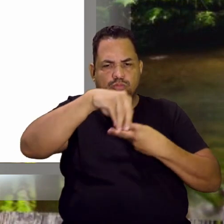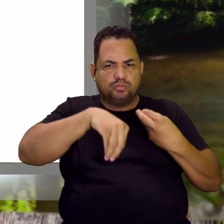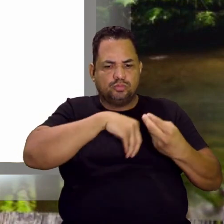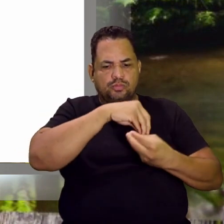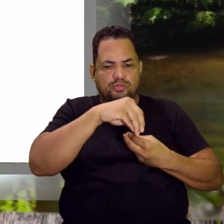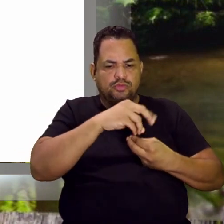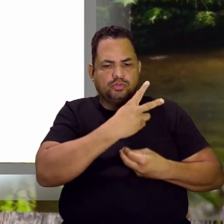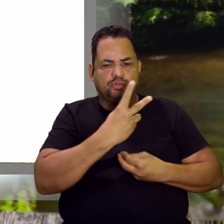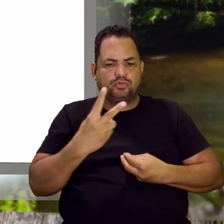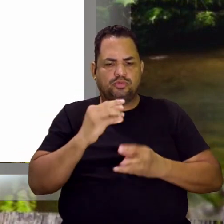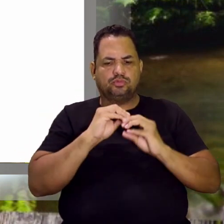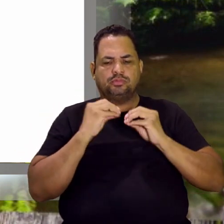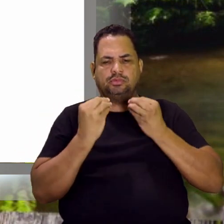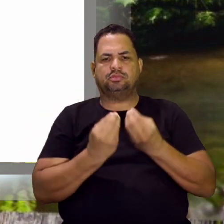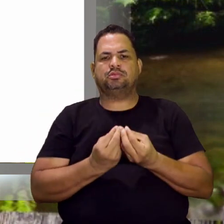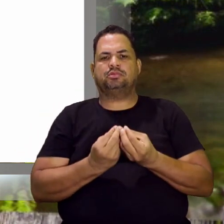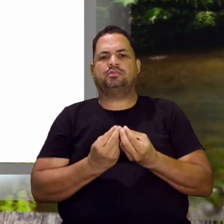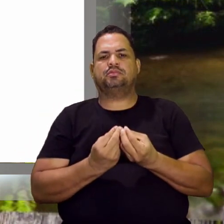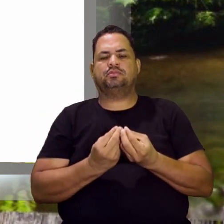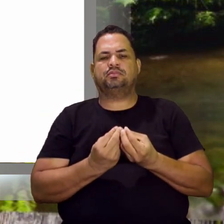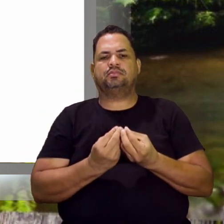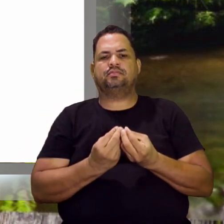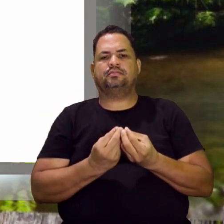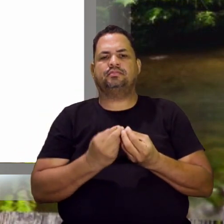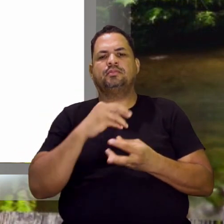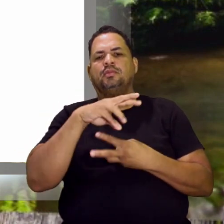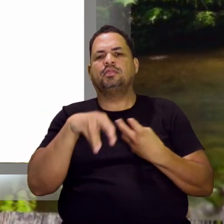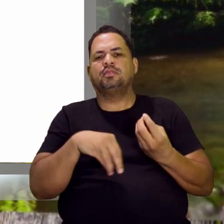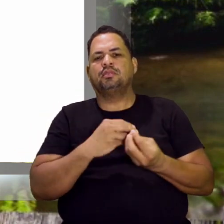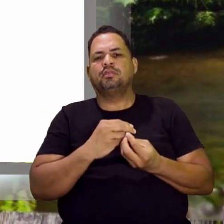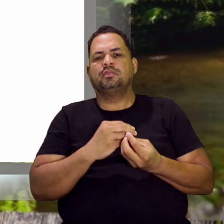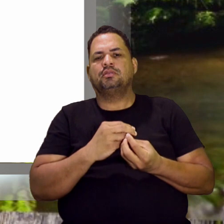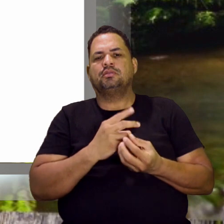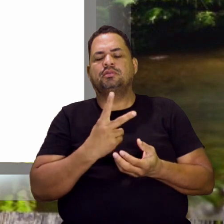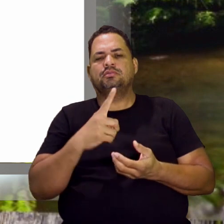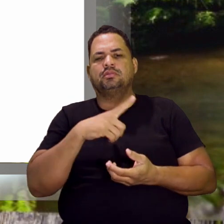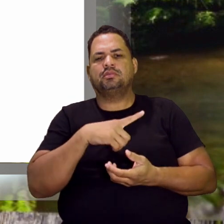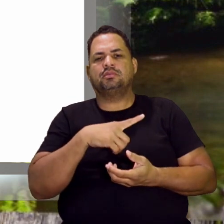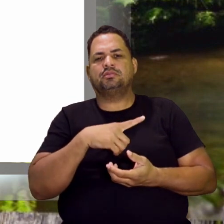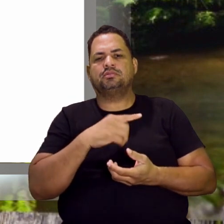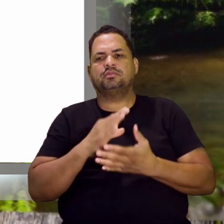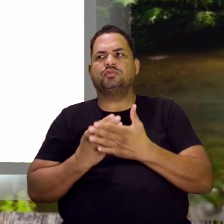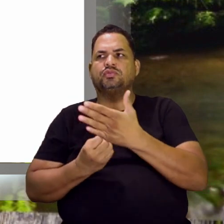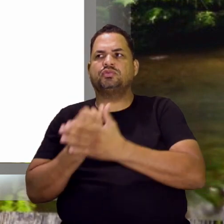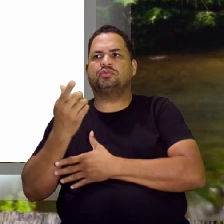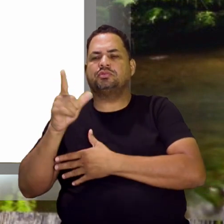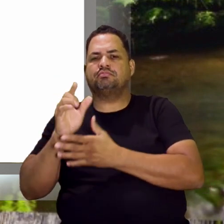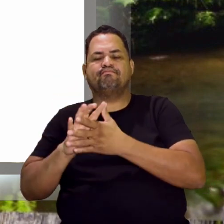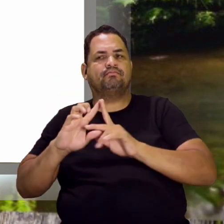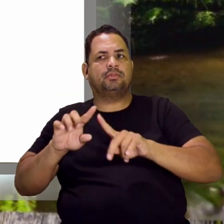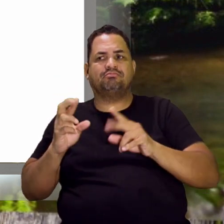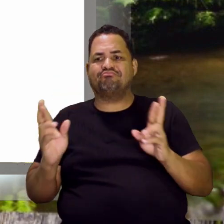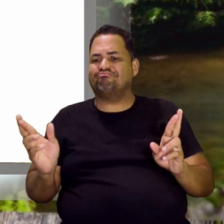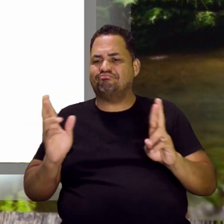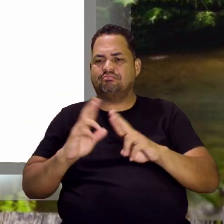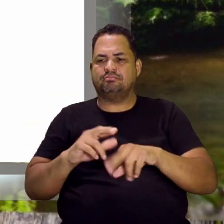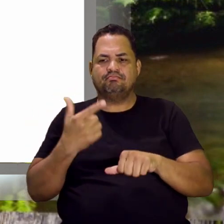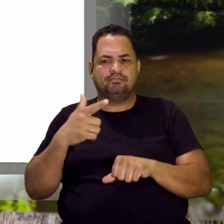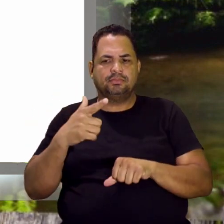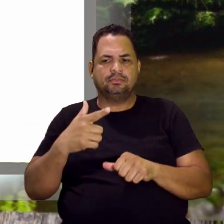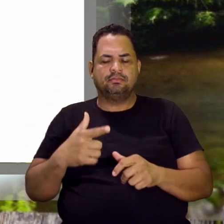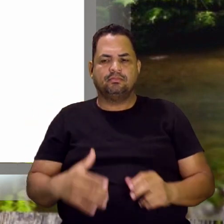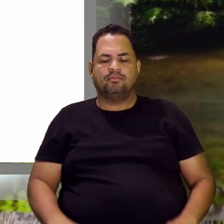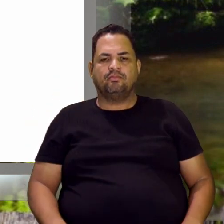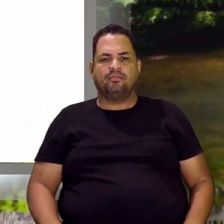com isso, né? Você mistura e vai dar isso, só que não reagiu, não aconteceu